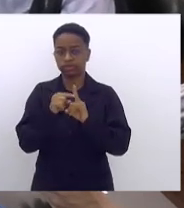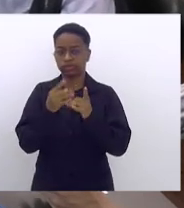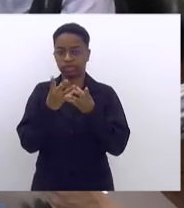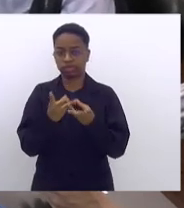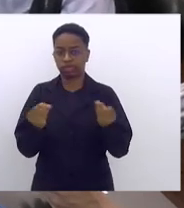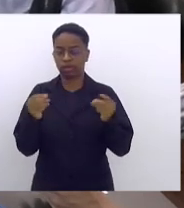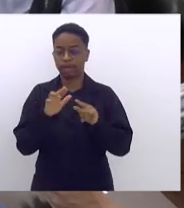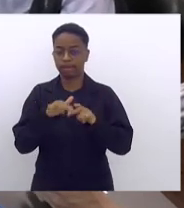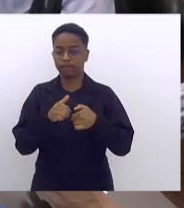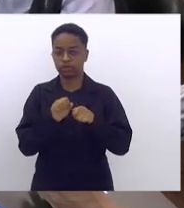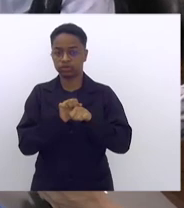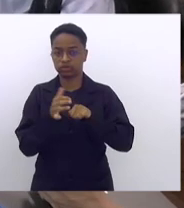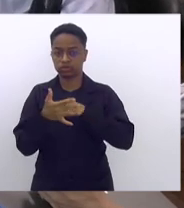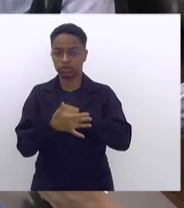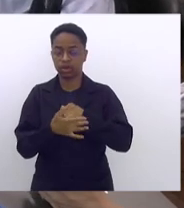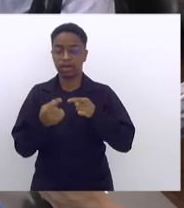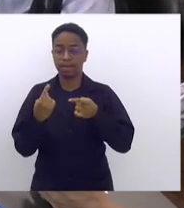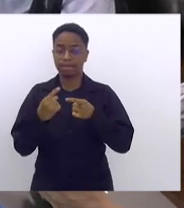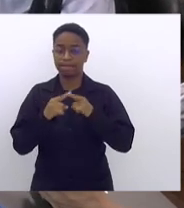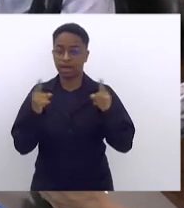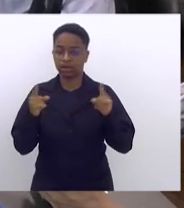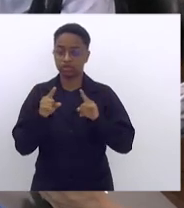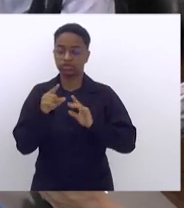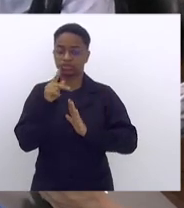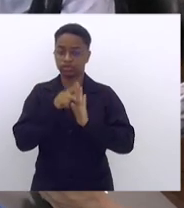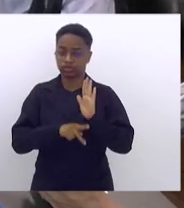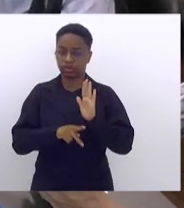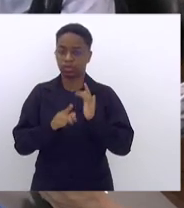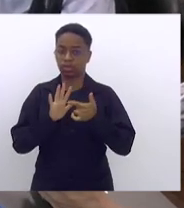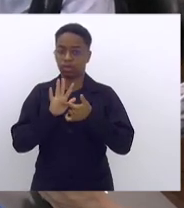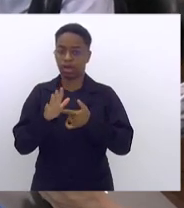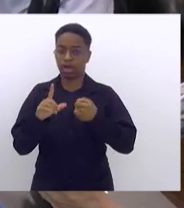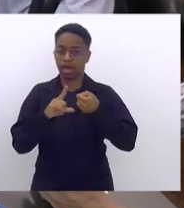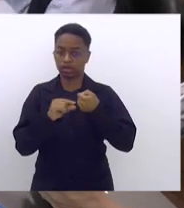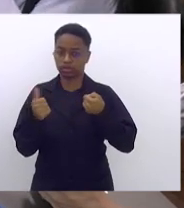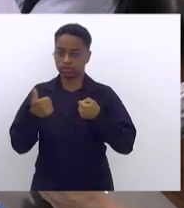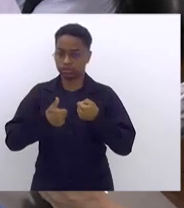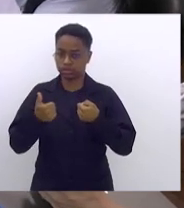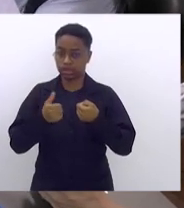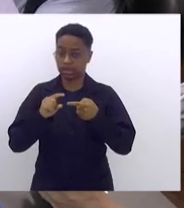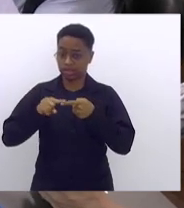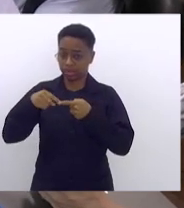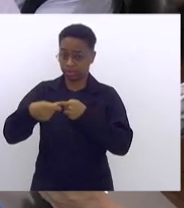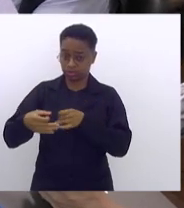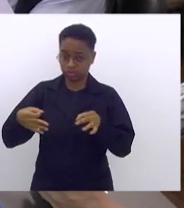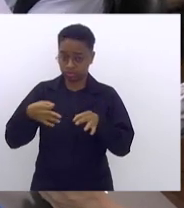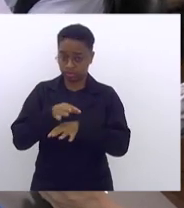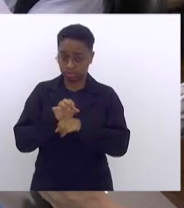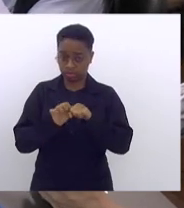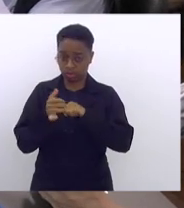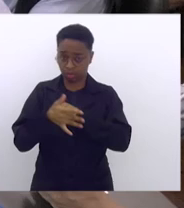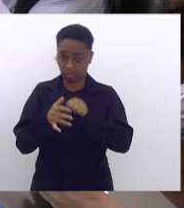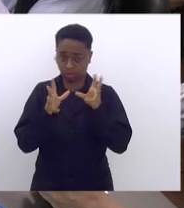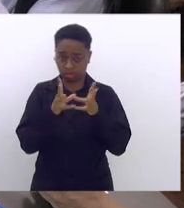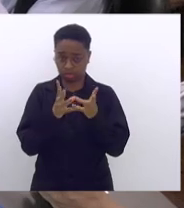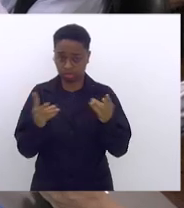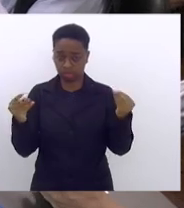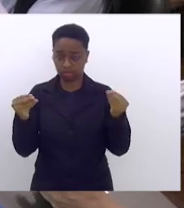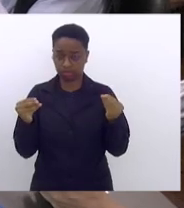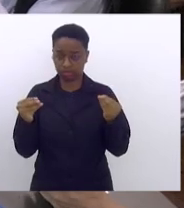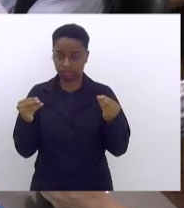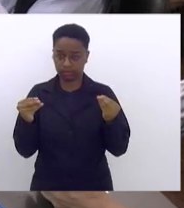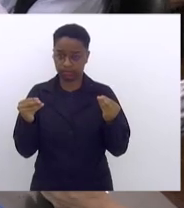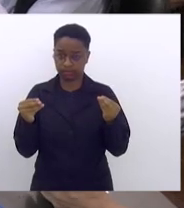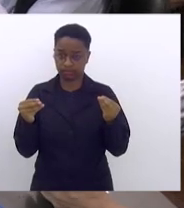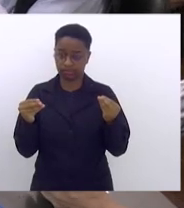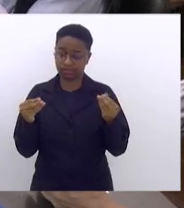pandemia, embora o projeto ele fale no artigo 1º, mesmo após a pandemia do novo... na verdade,